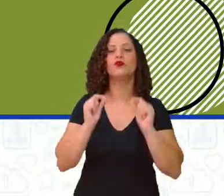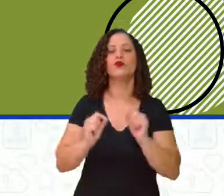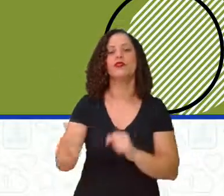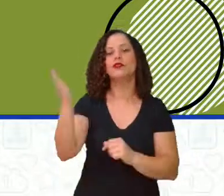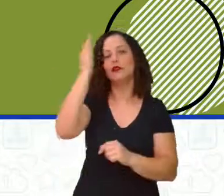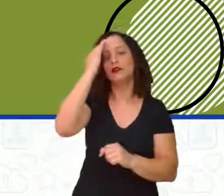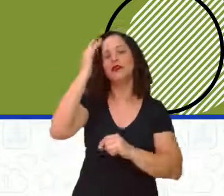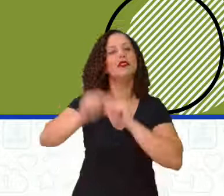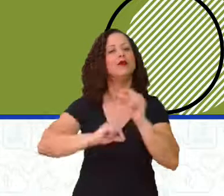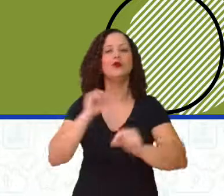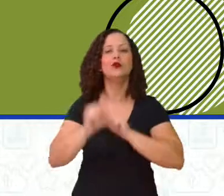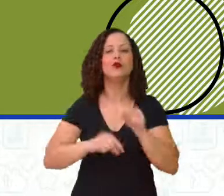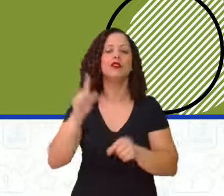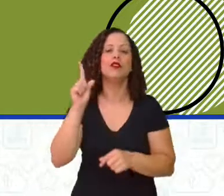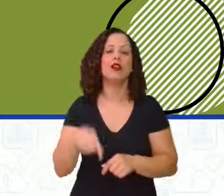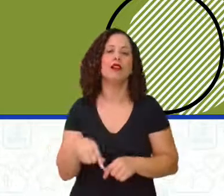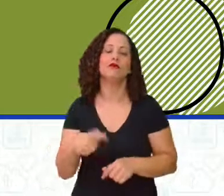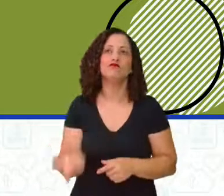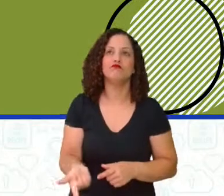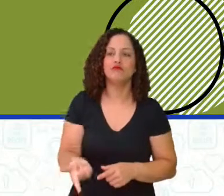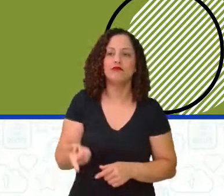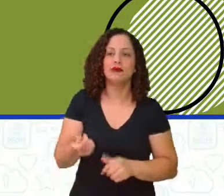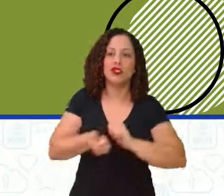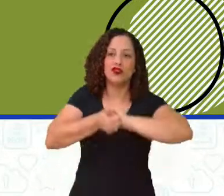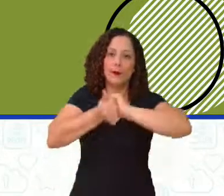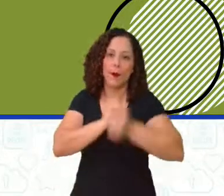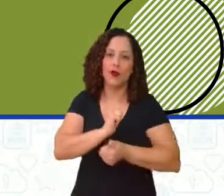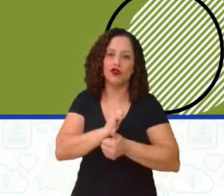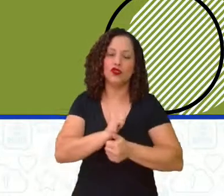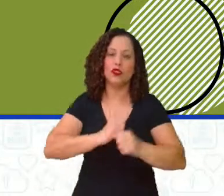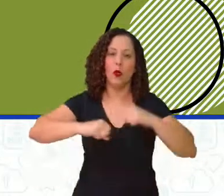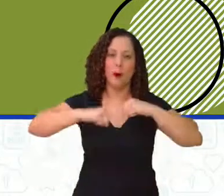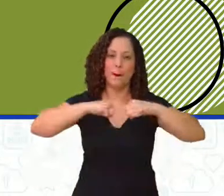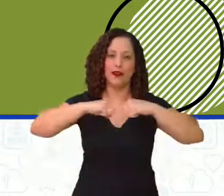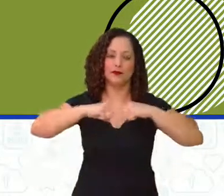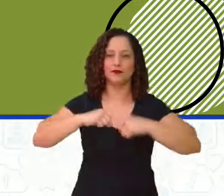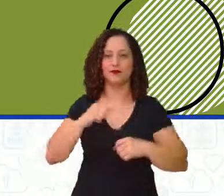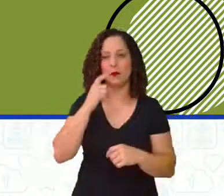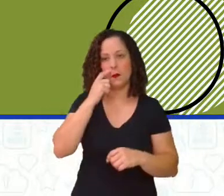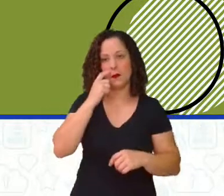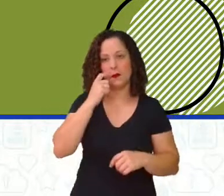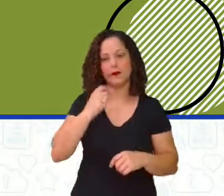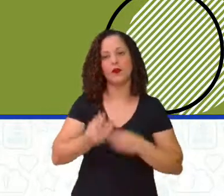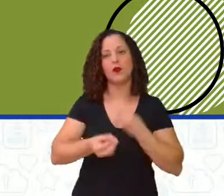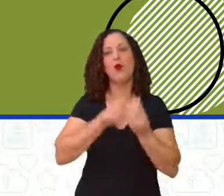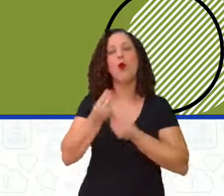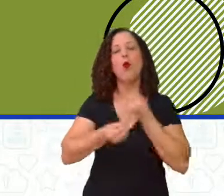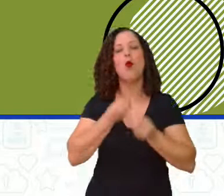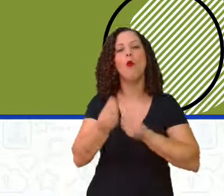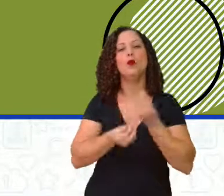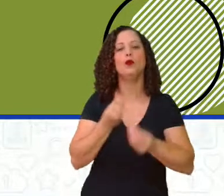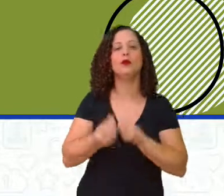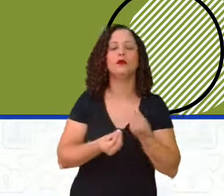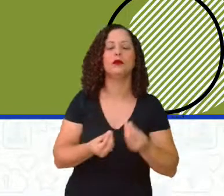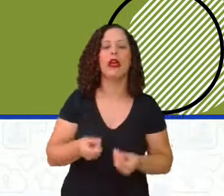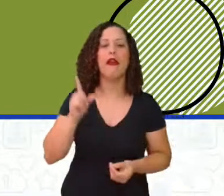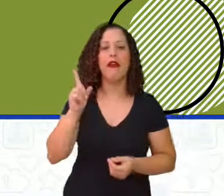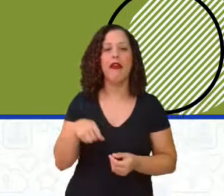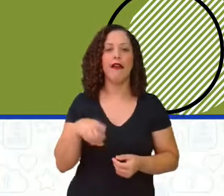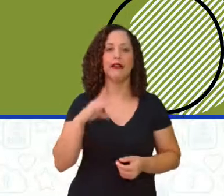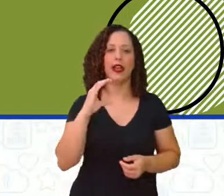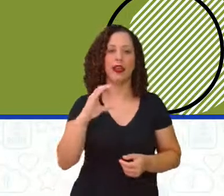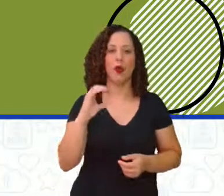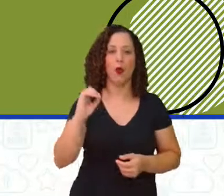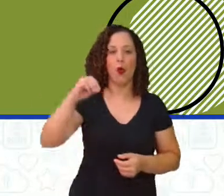pouquinho o que são os esportes de combate. Então, vamos entender aí como é que a gente